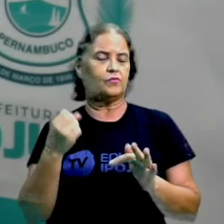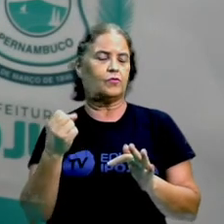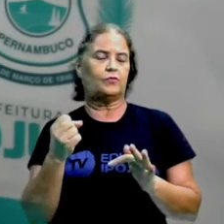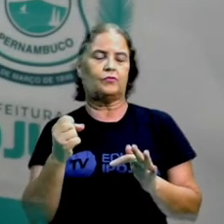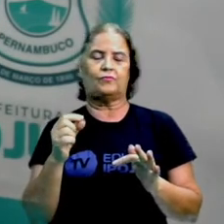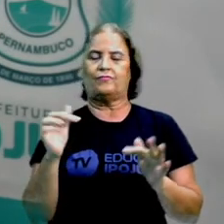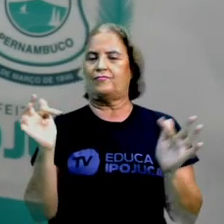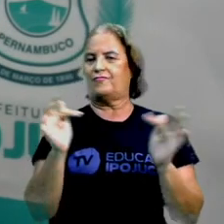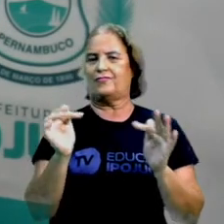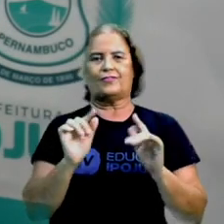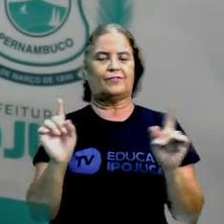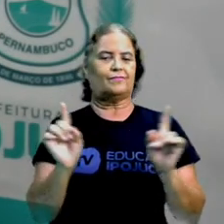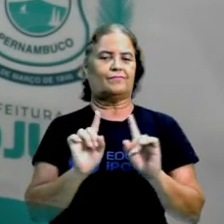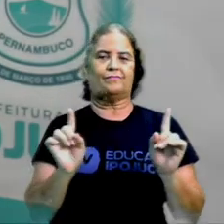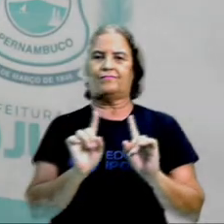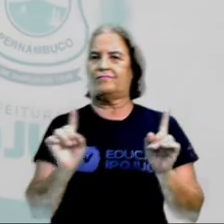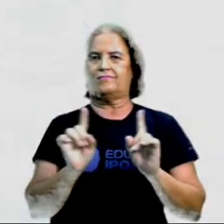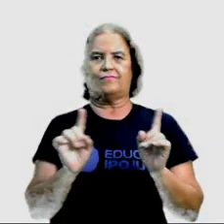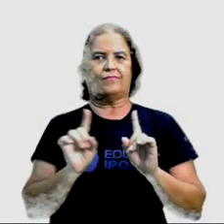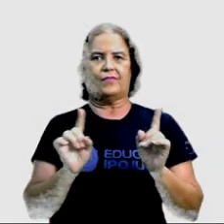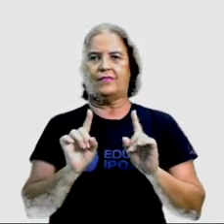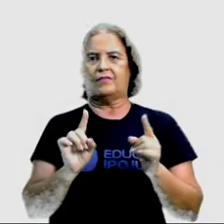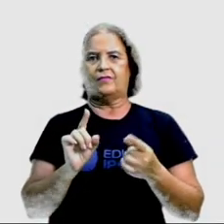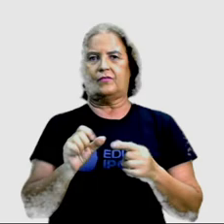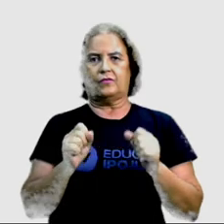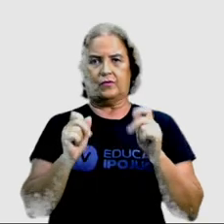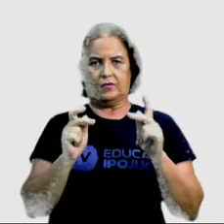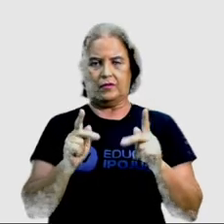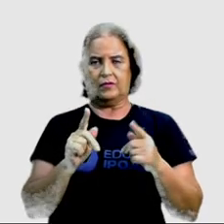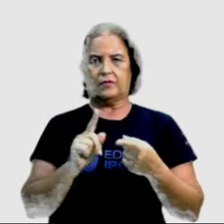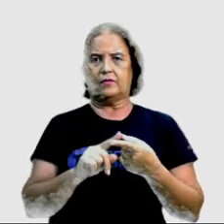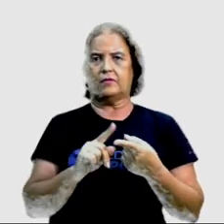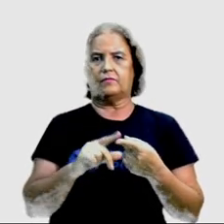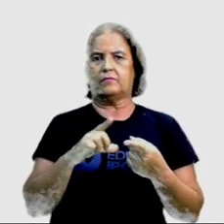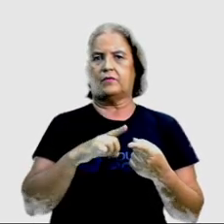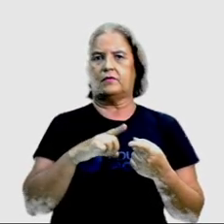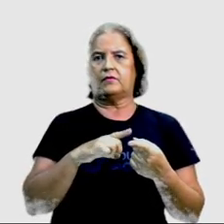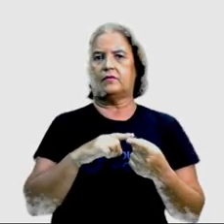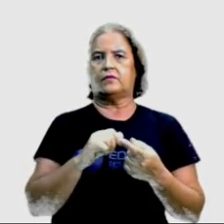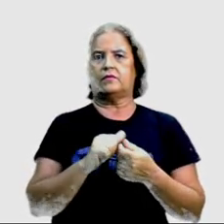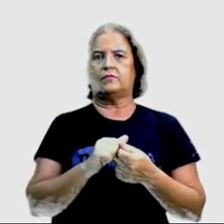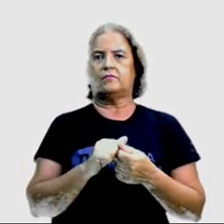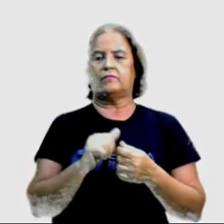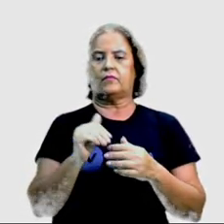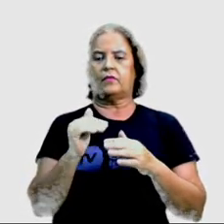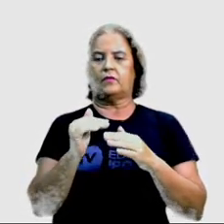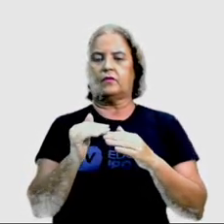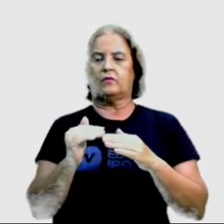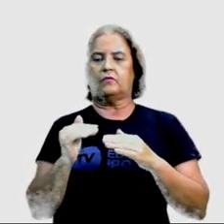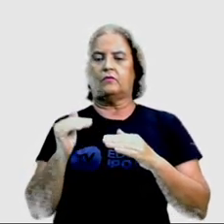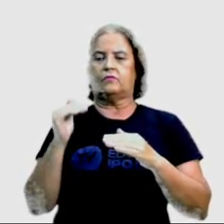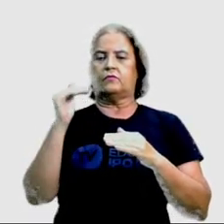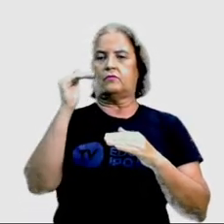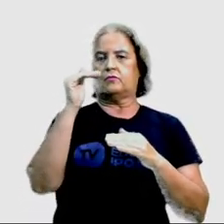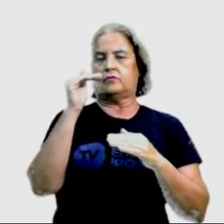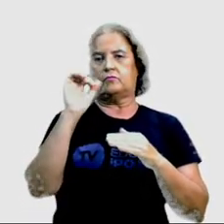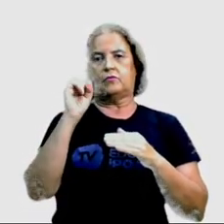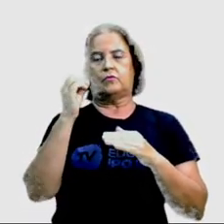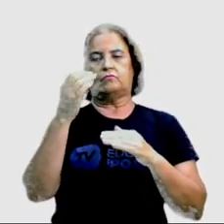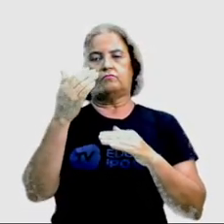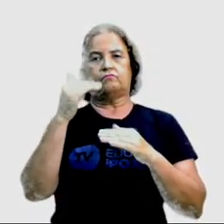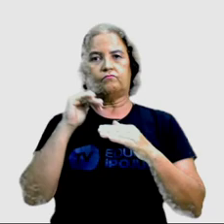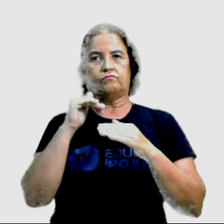Ok, pessoal? E nós temos também o under, que vai ser sob ou sub, ok?